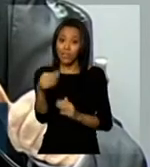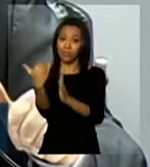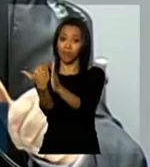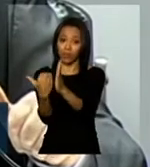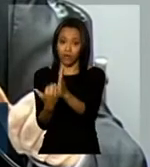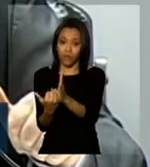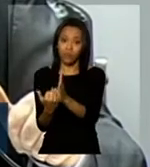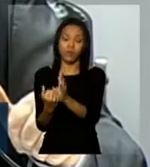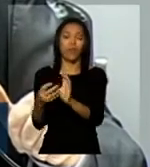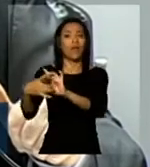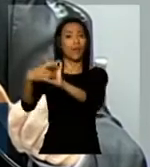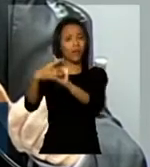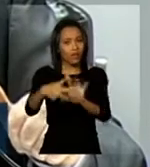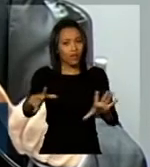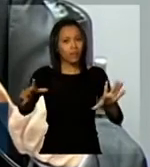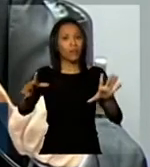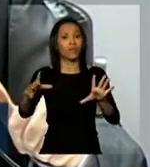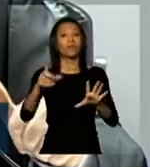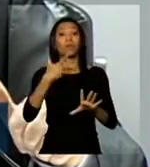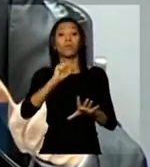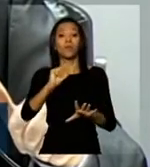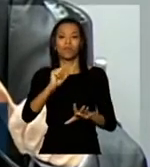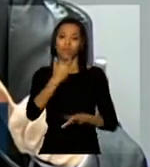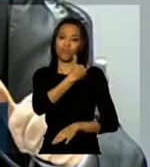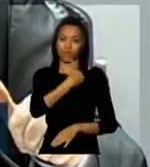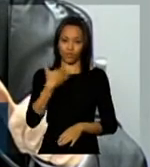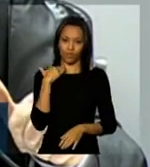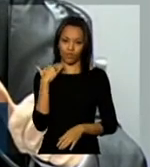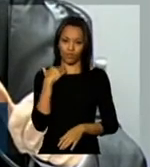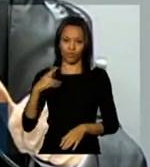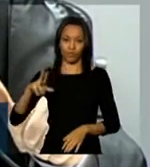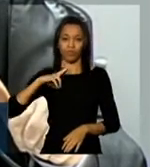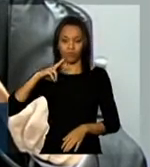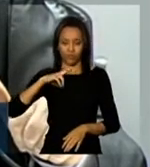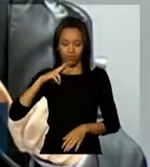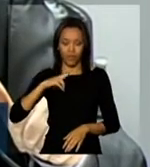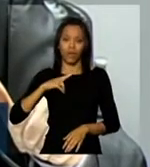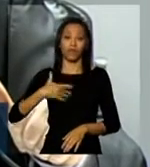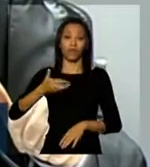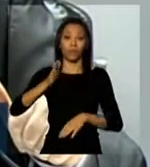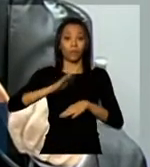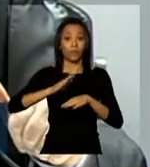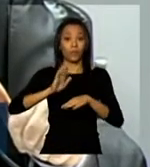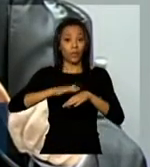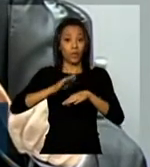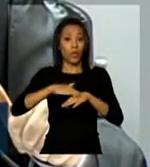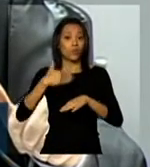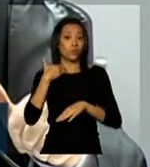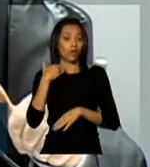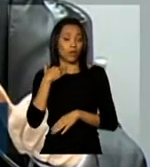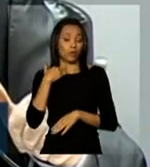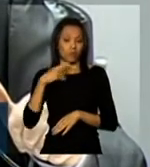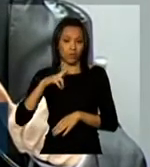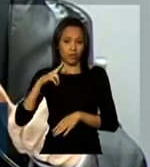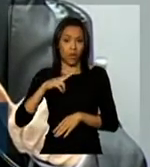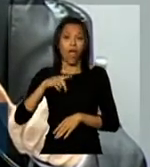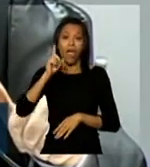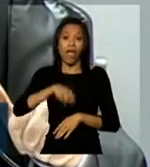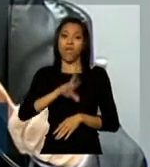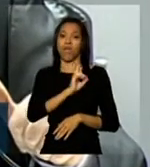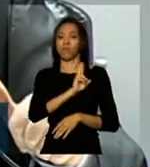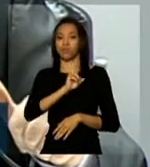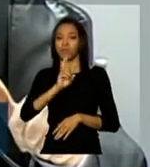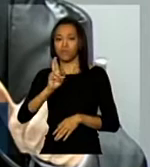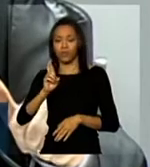ele, é liberado pelos bancos privados. Né? Os bancos privados são responsáveis por boa parte do